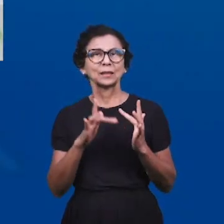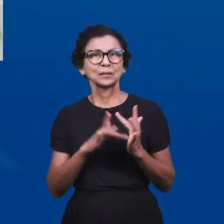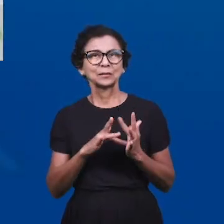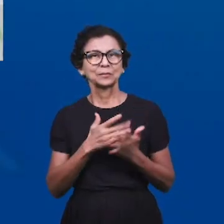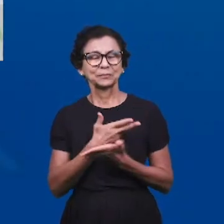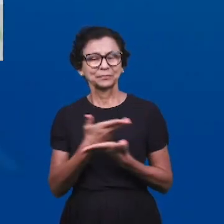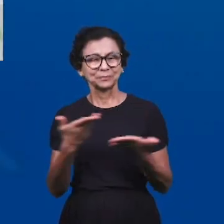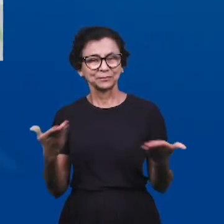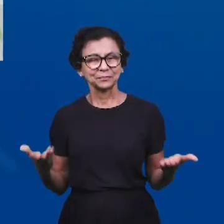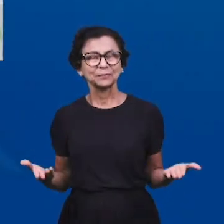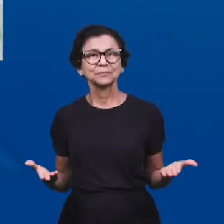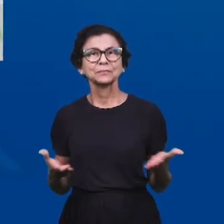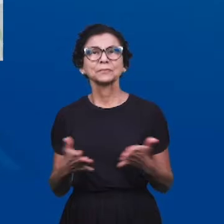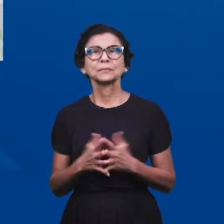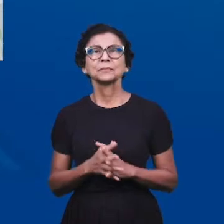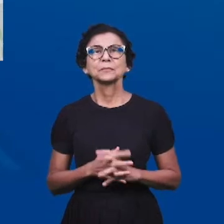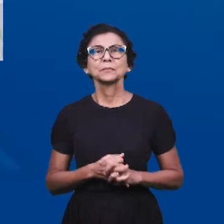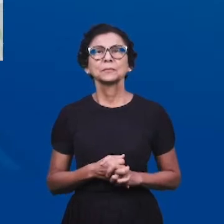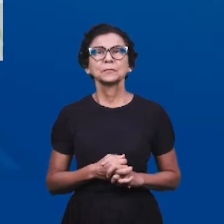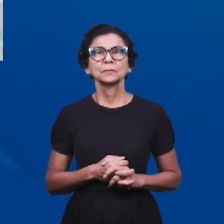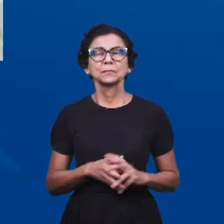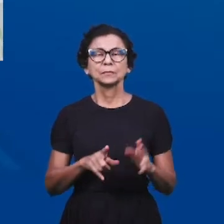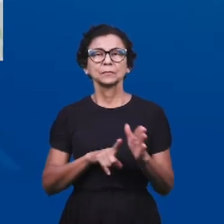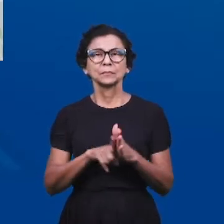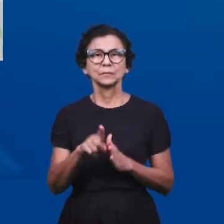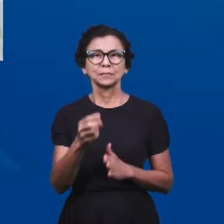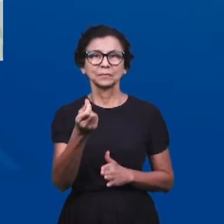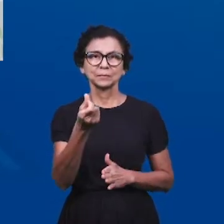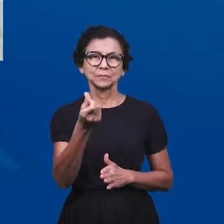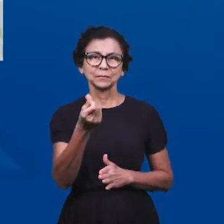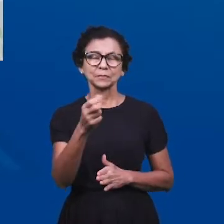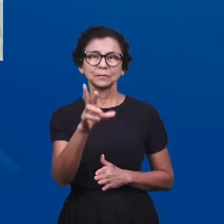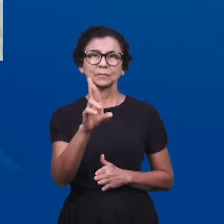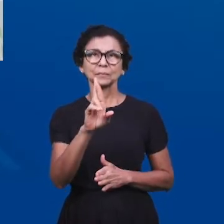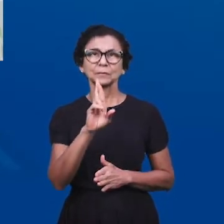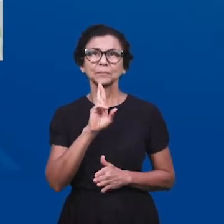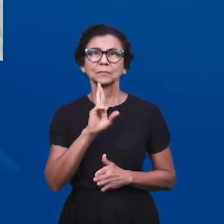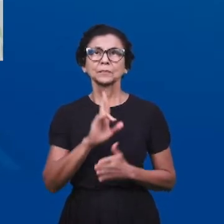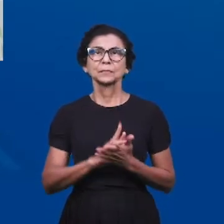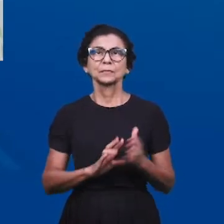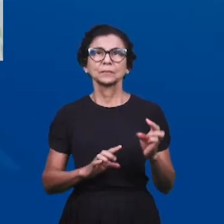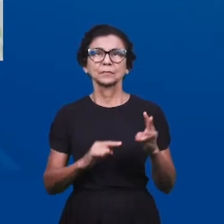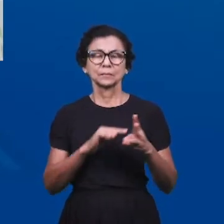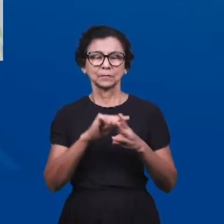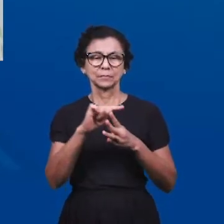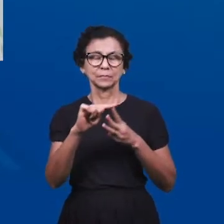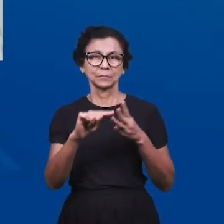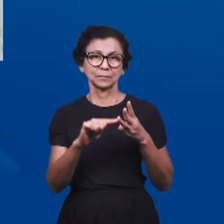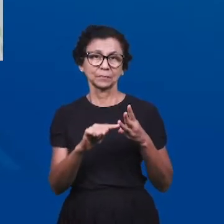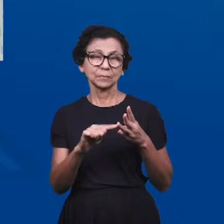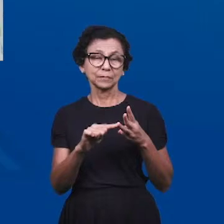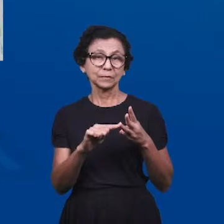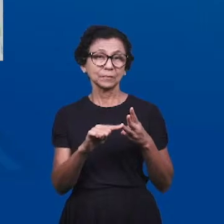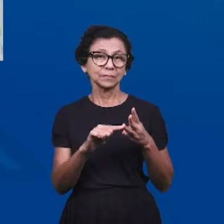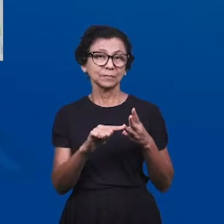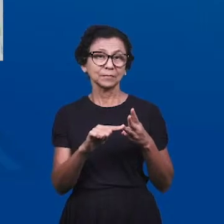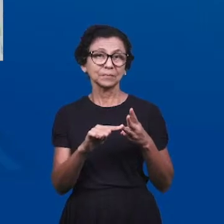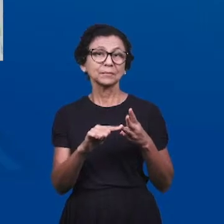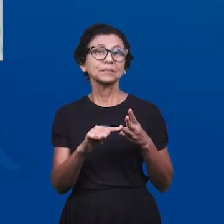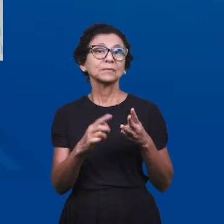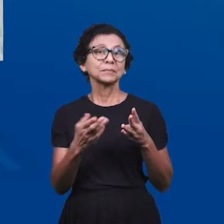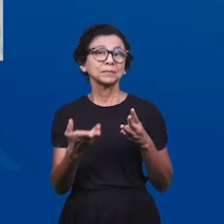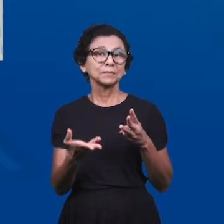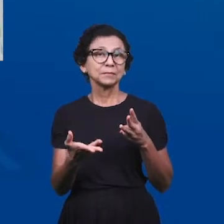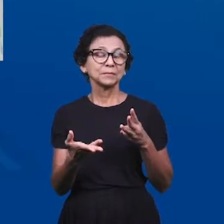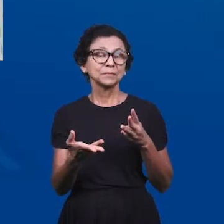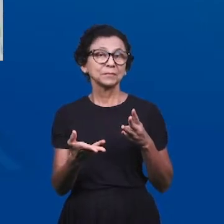Senhor, irmãos. Eu queria responder a pergunta de número 6. Classifique a filosofia, a teologia e a ideologia quanto à